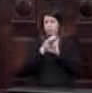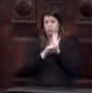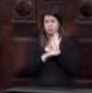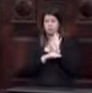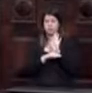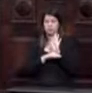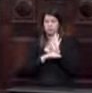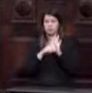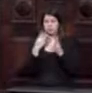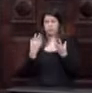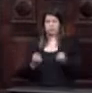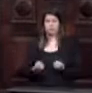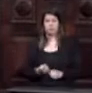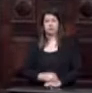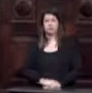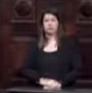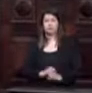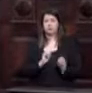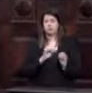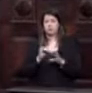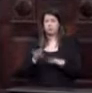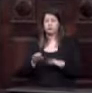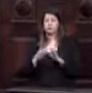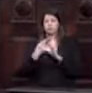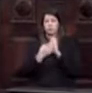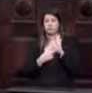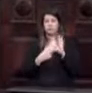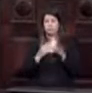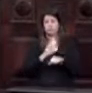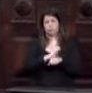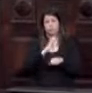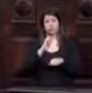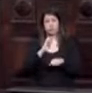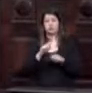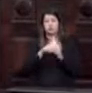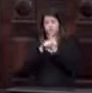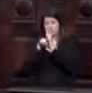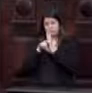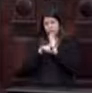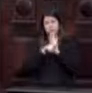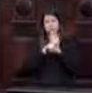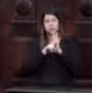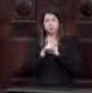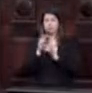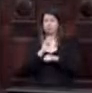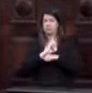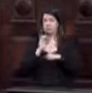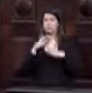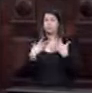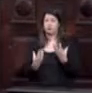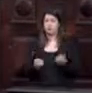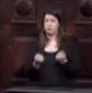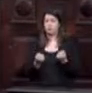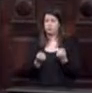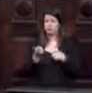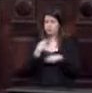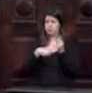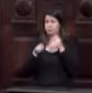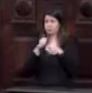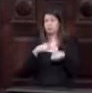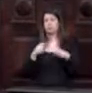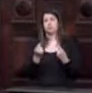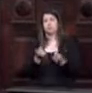Complementar e Códigos, favorável. De Tributação, Controle da Arrecadação Estadual e de Fiscalização dos Tributos Estaduais, favorável. De Orçamento,